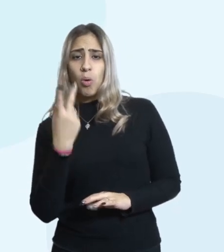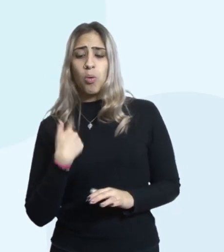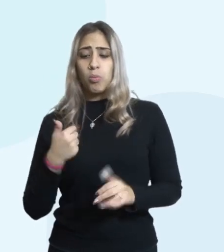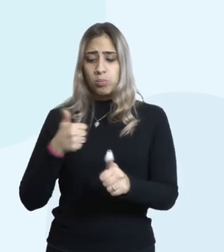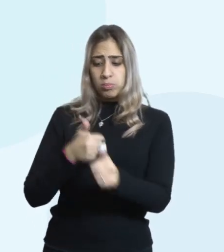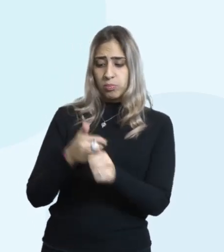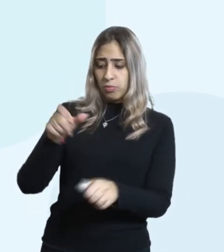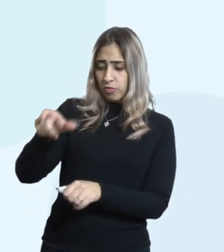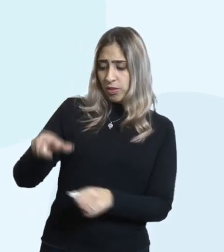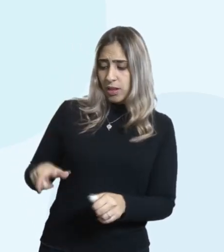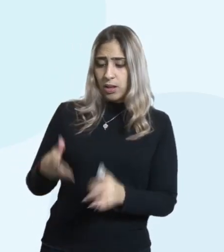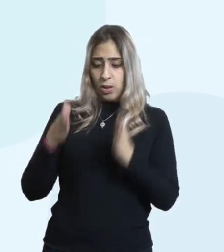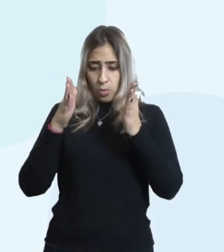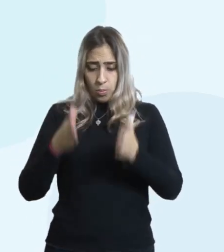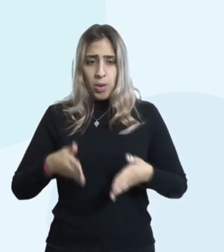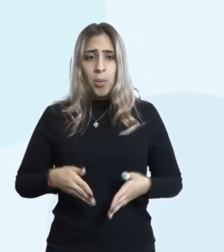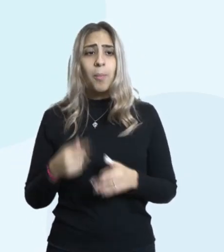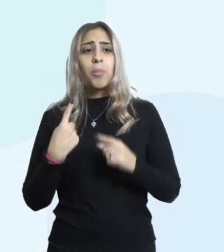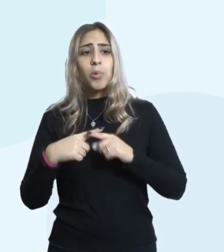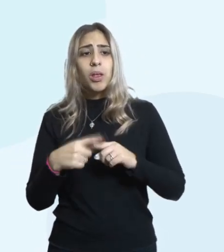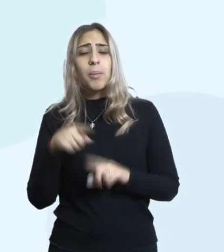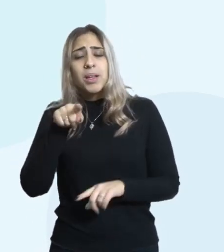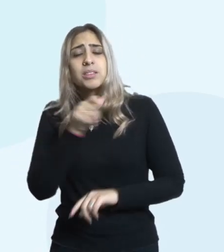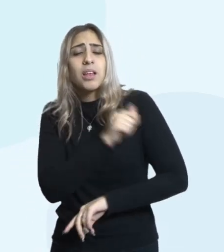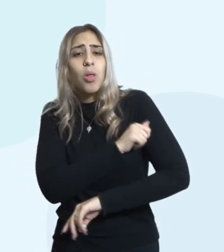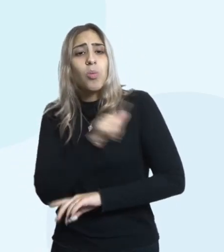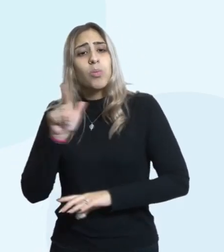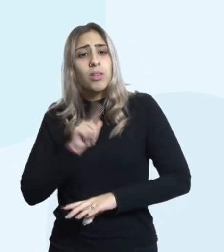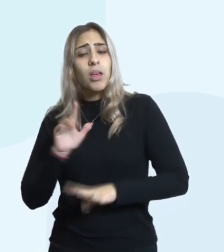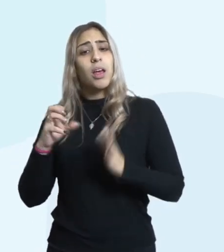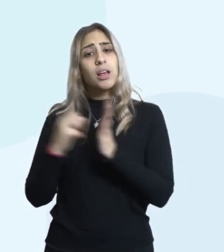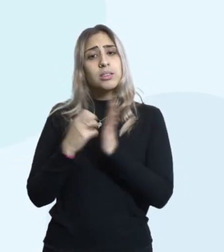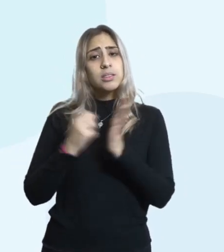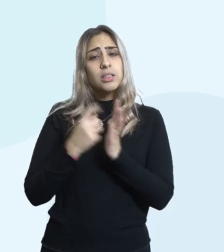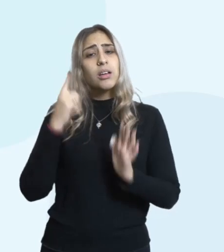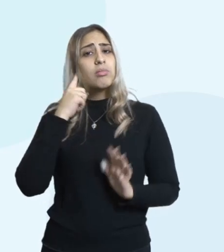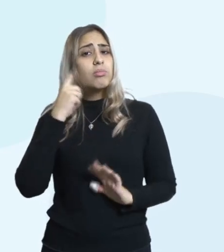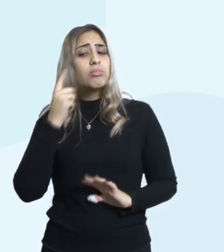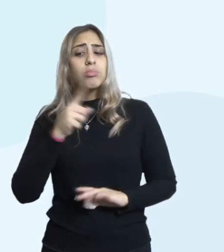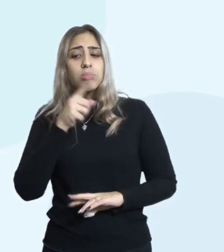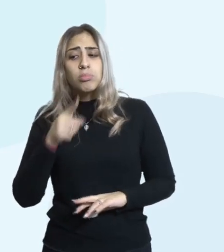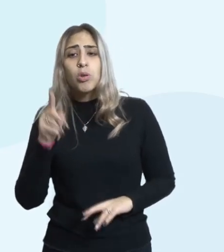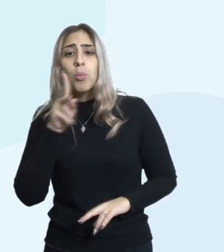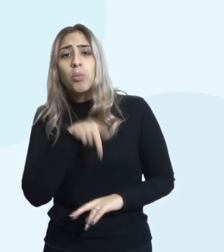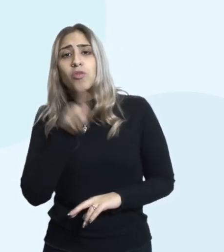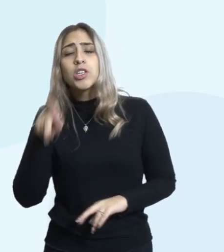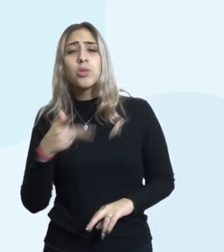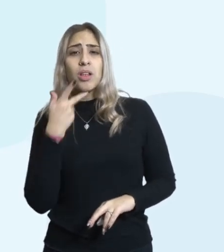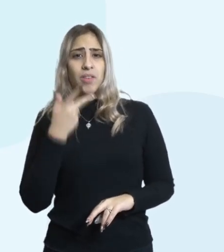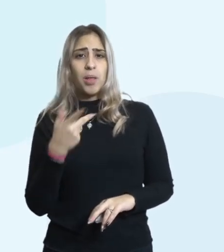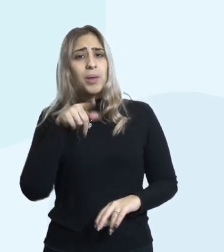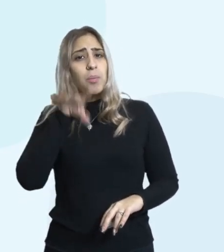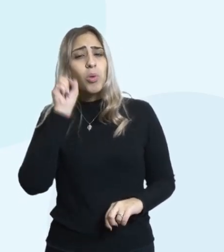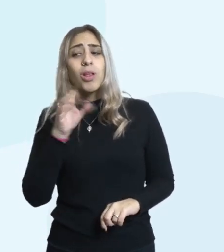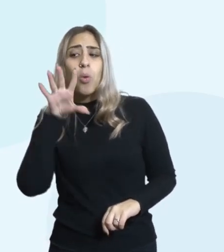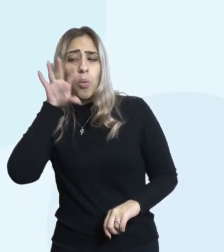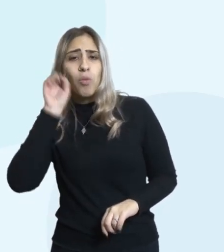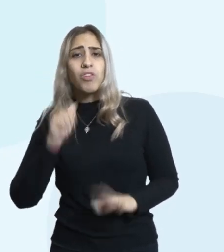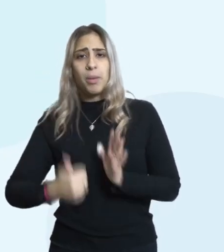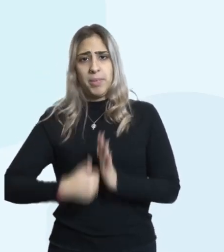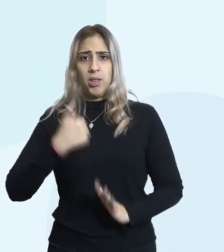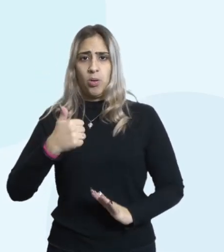central. Por quê? Para que esse aluno tenha acesso auditivo ao que o professor está explicando. Para que o